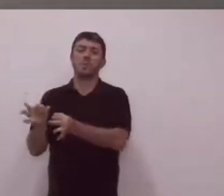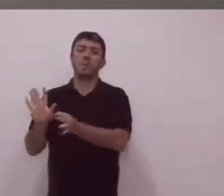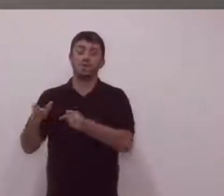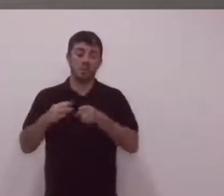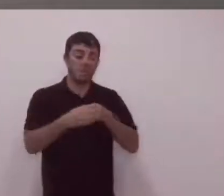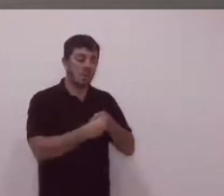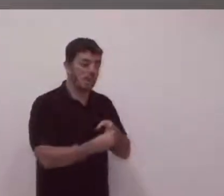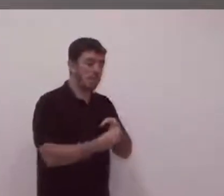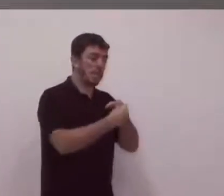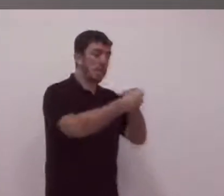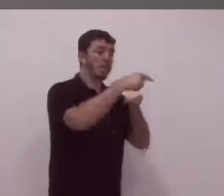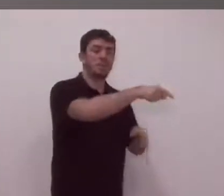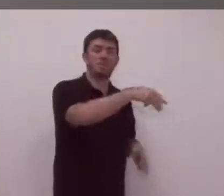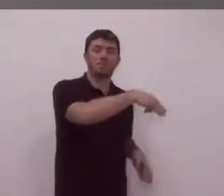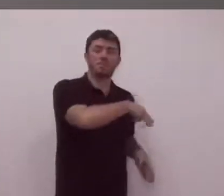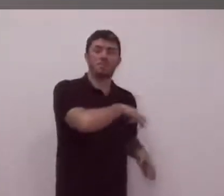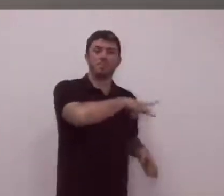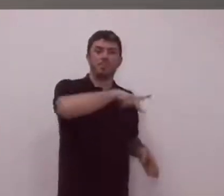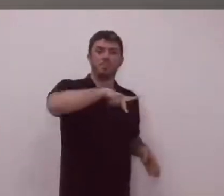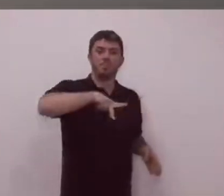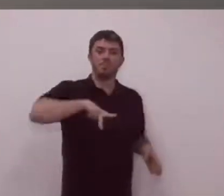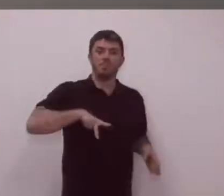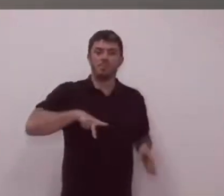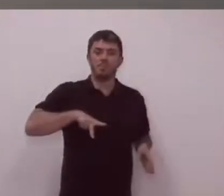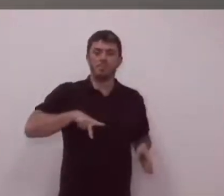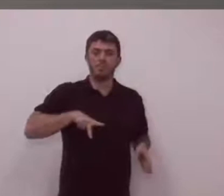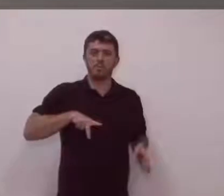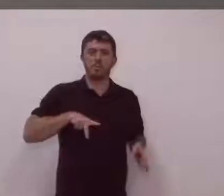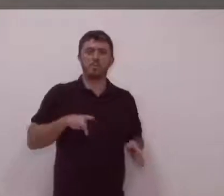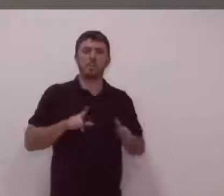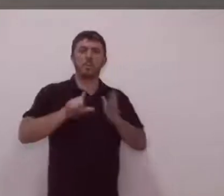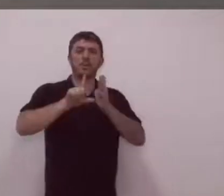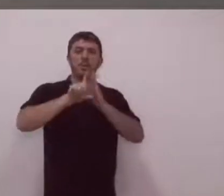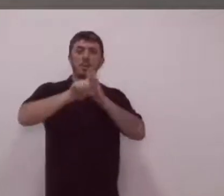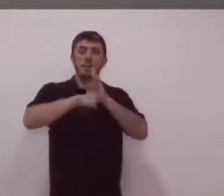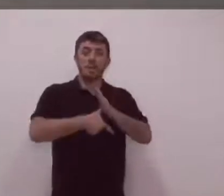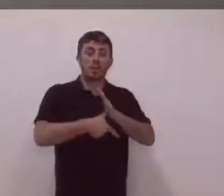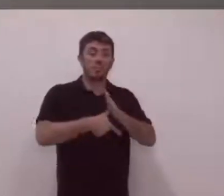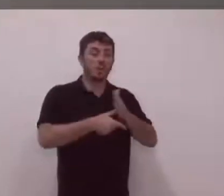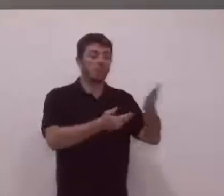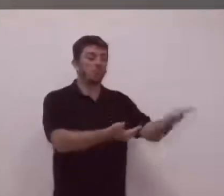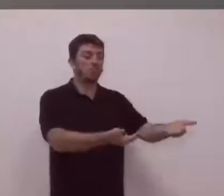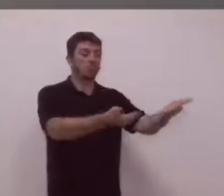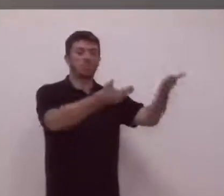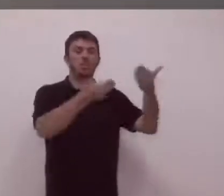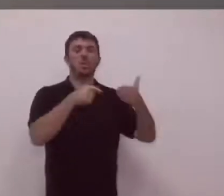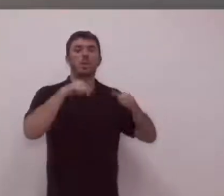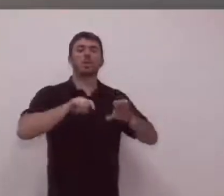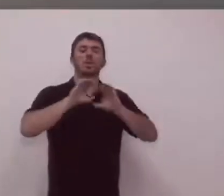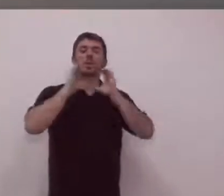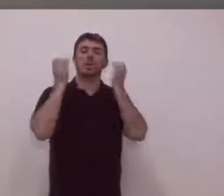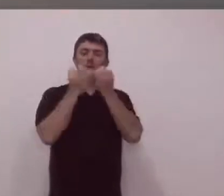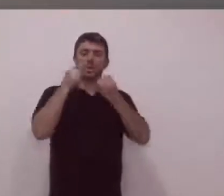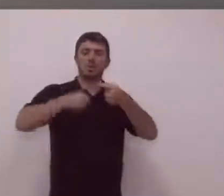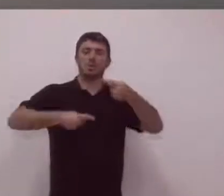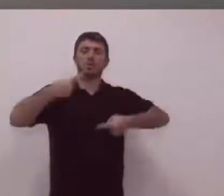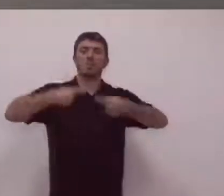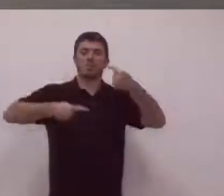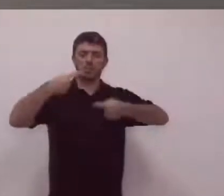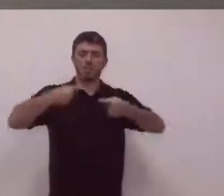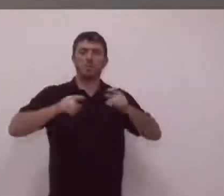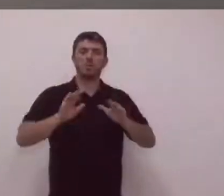algo ao ministério público e depois traz a questão toda para a Câmara Municipal para discutir então primeiro